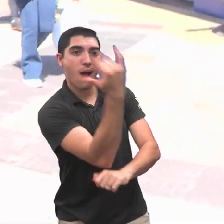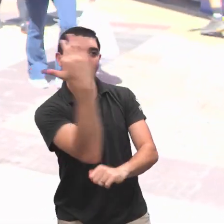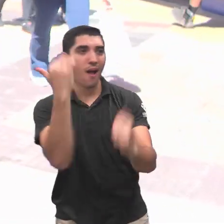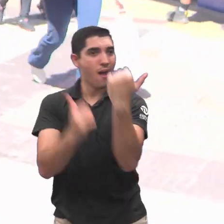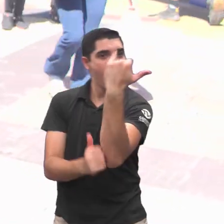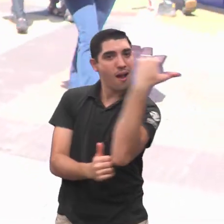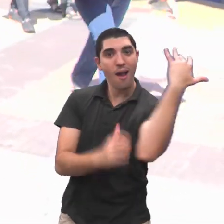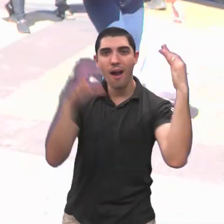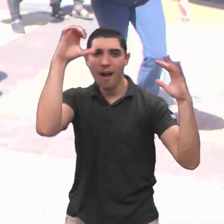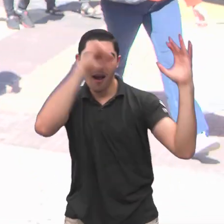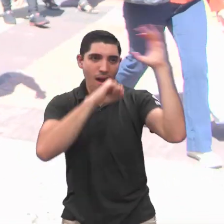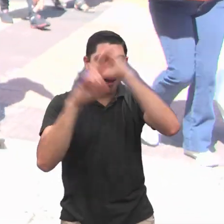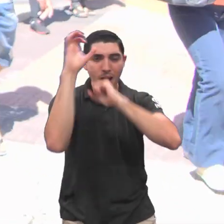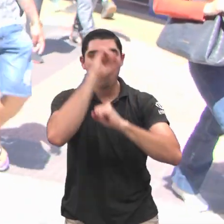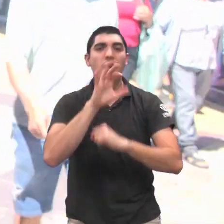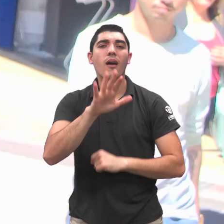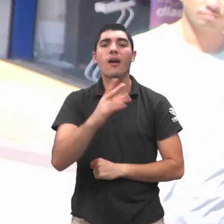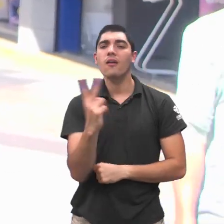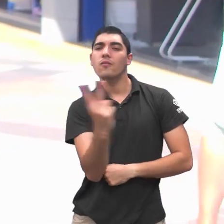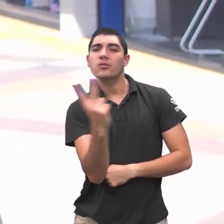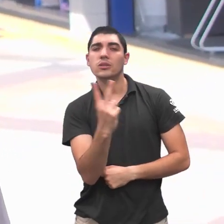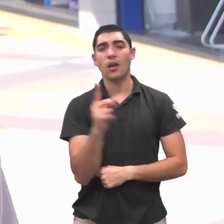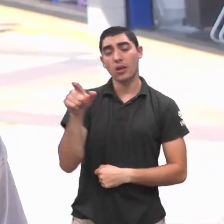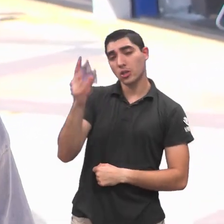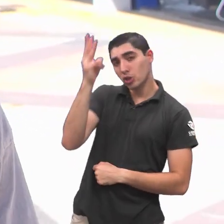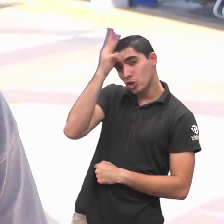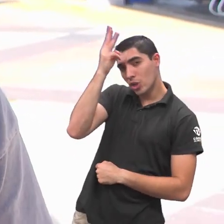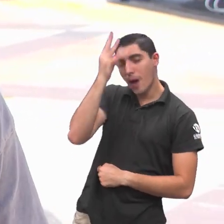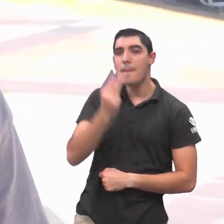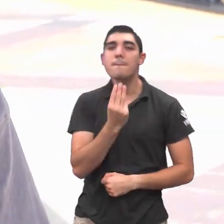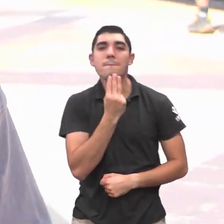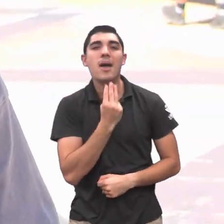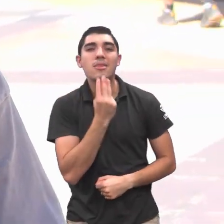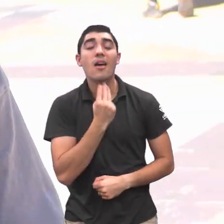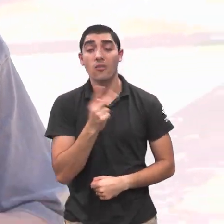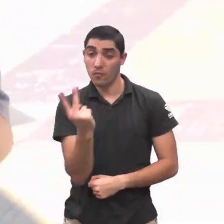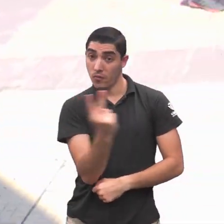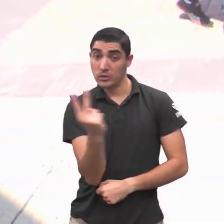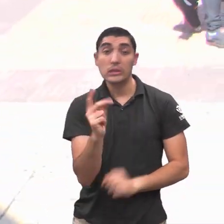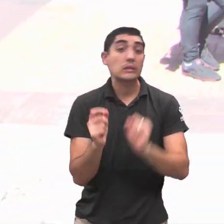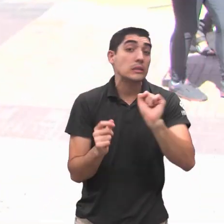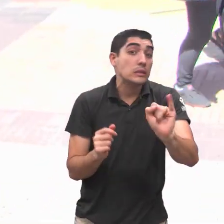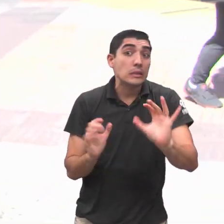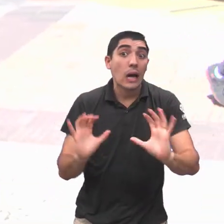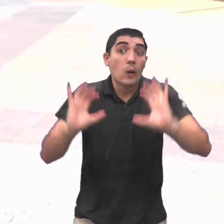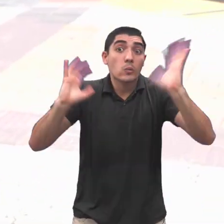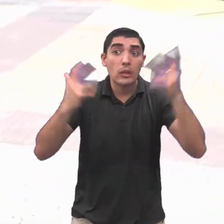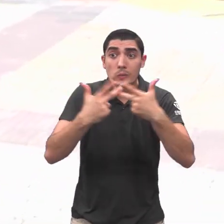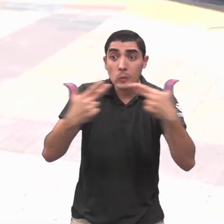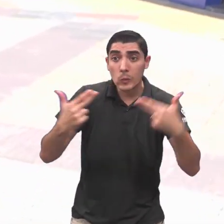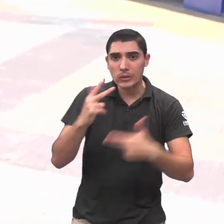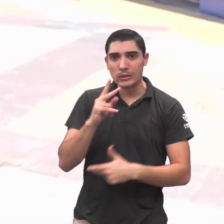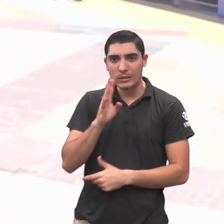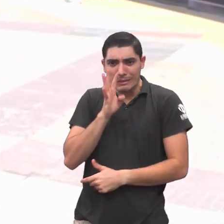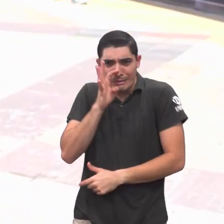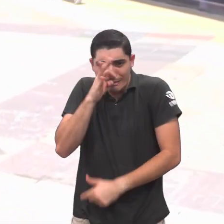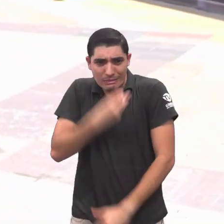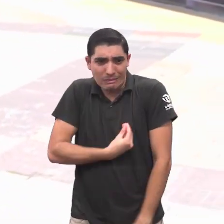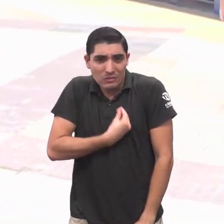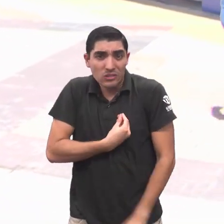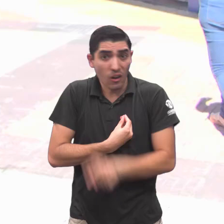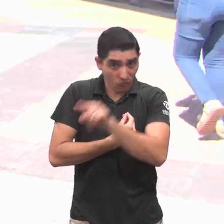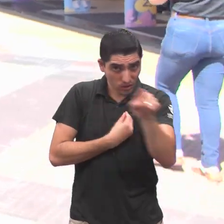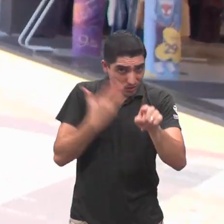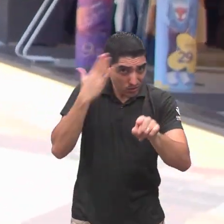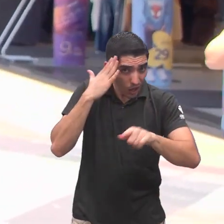aprender coisas novas. Tiago e Matheus, quero saber o seguinte de vocês. Se vocês ficassem numa situação de sobrevivência, o que